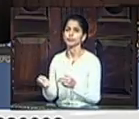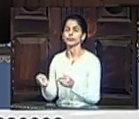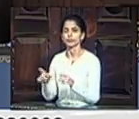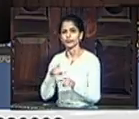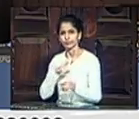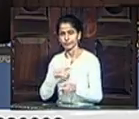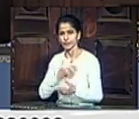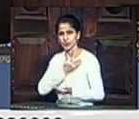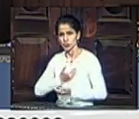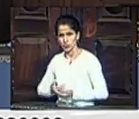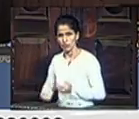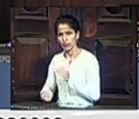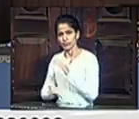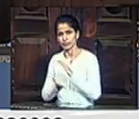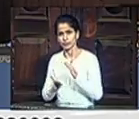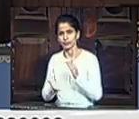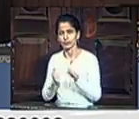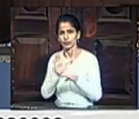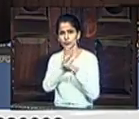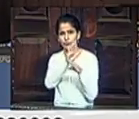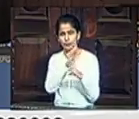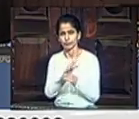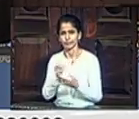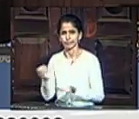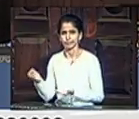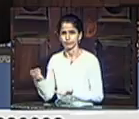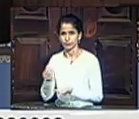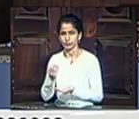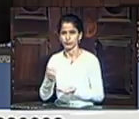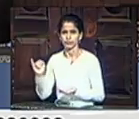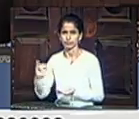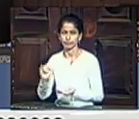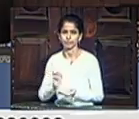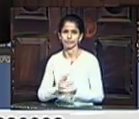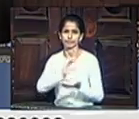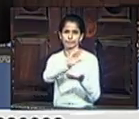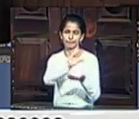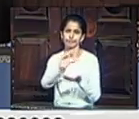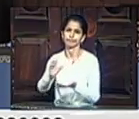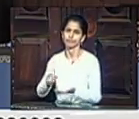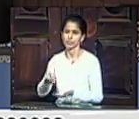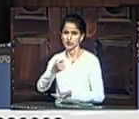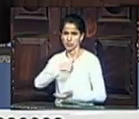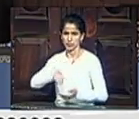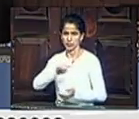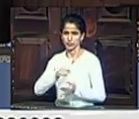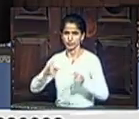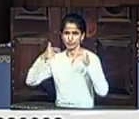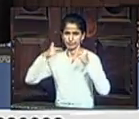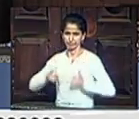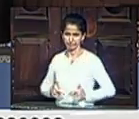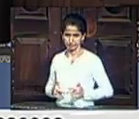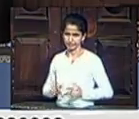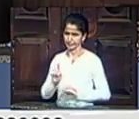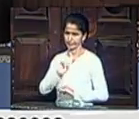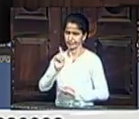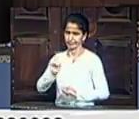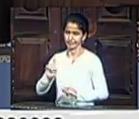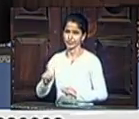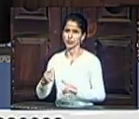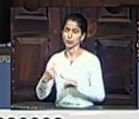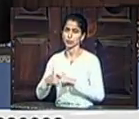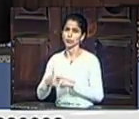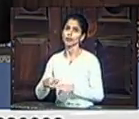com a política de subsídios fiscais do governo, a gente não está entrando de inocente num jogo de cartas marcadas muito